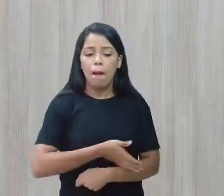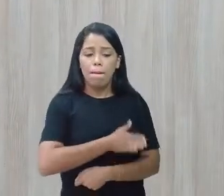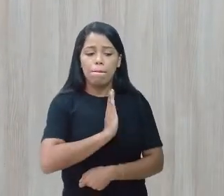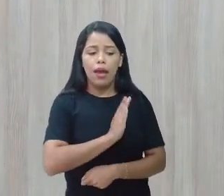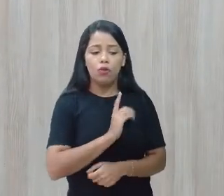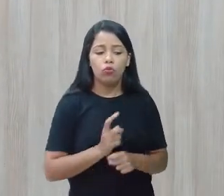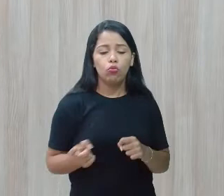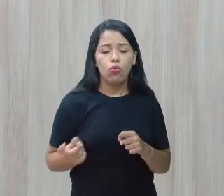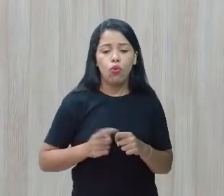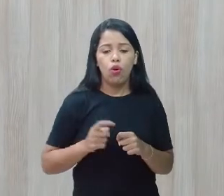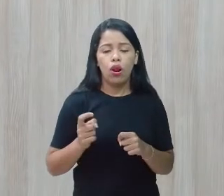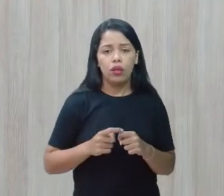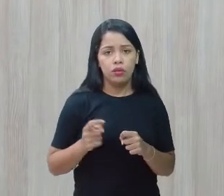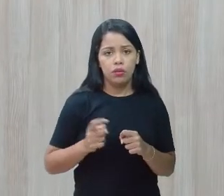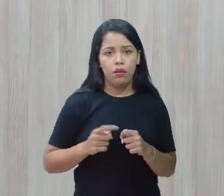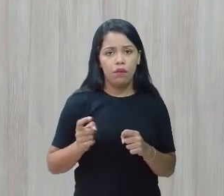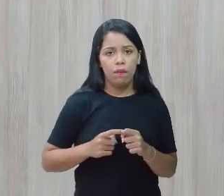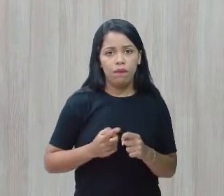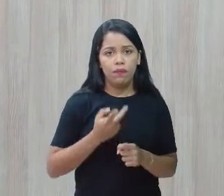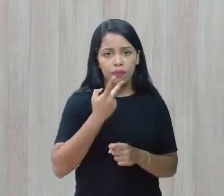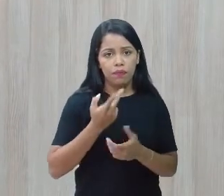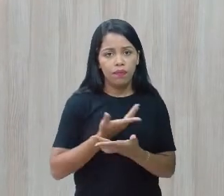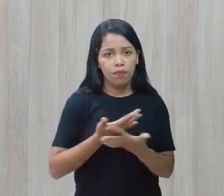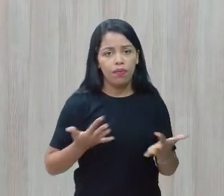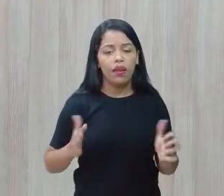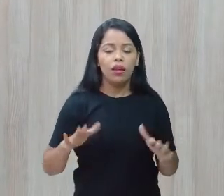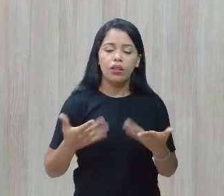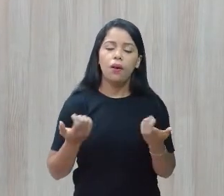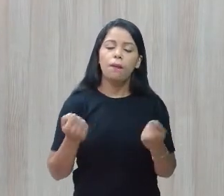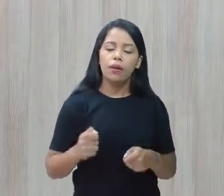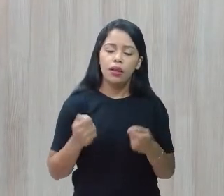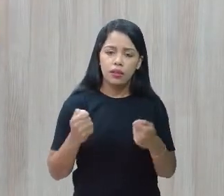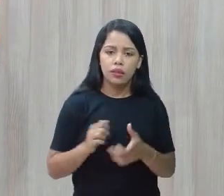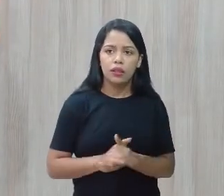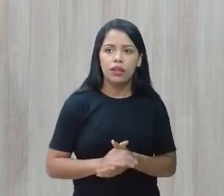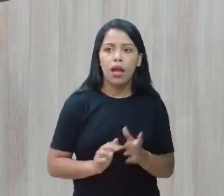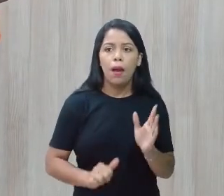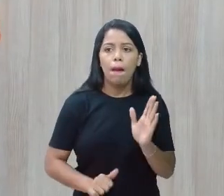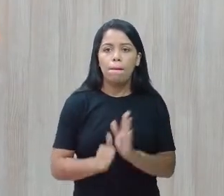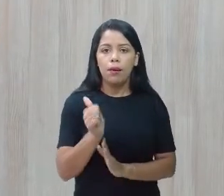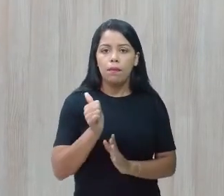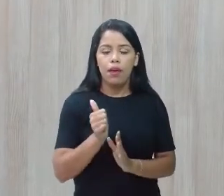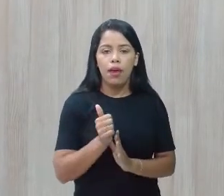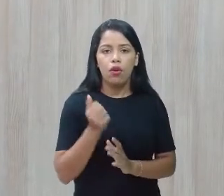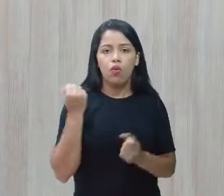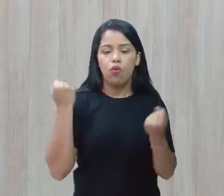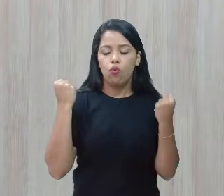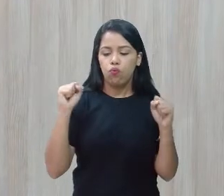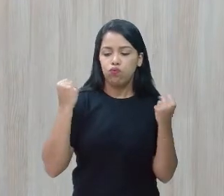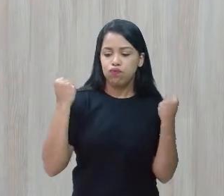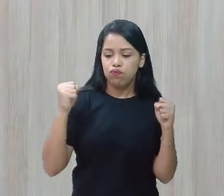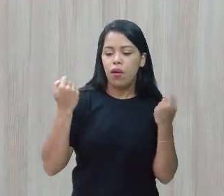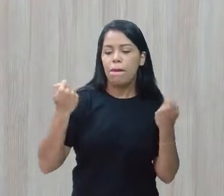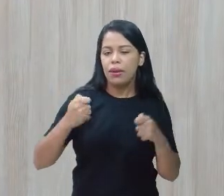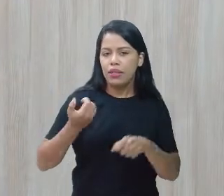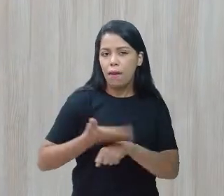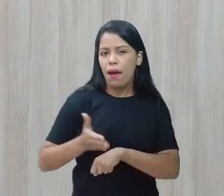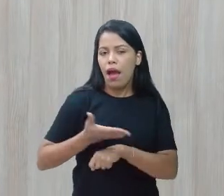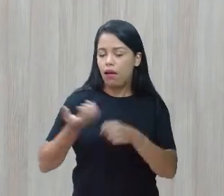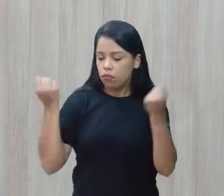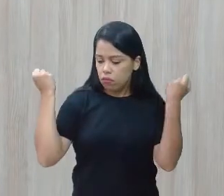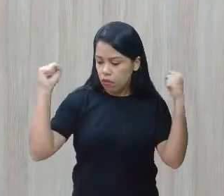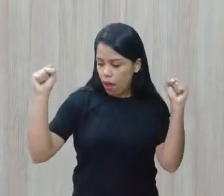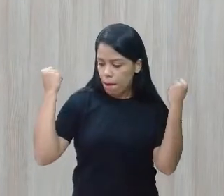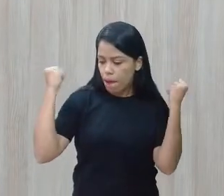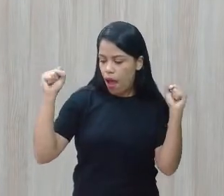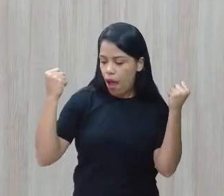dos cardiologistas. Primeiro, abandonar o sedentarismo, o tabagismo e praticar atividade física. Então, a